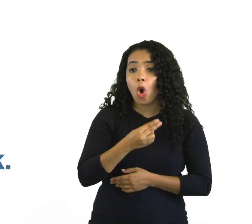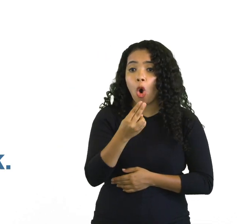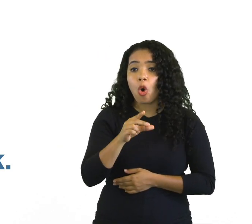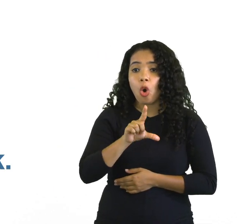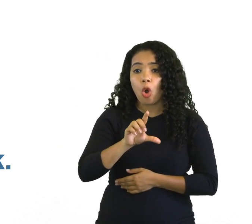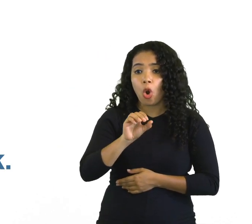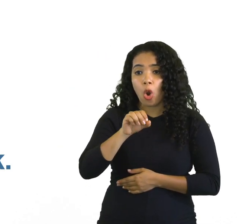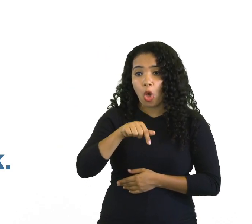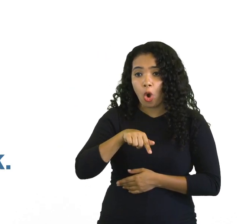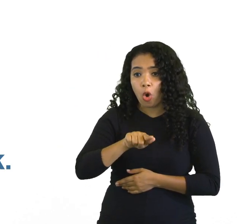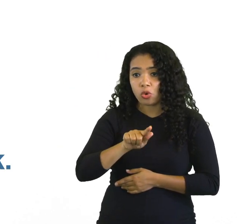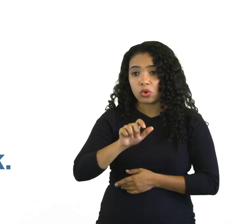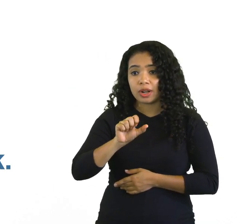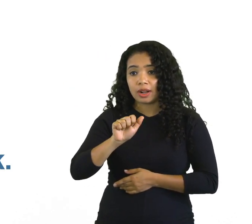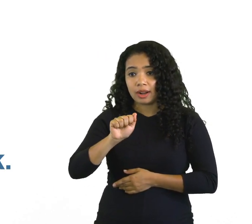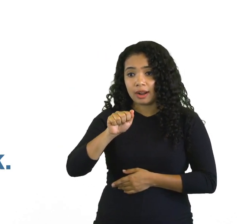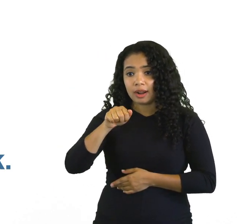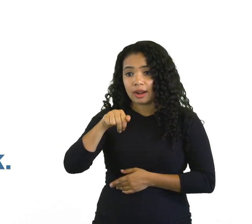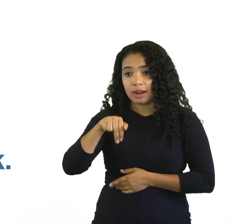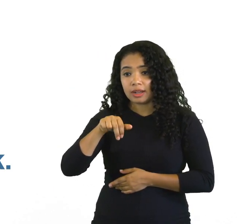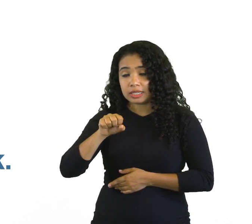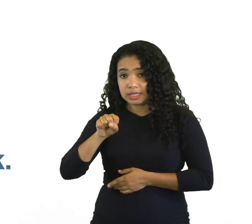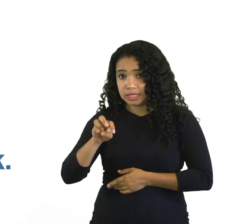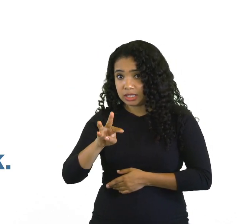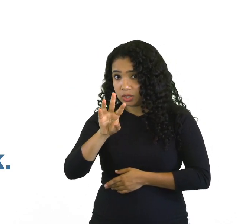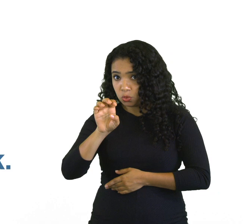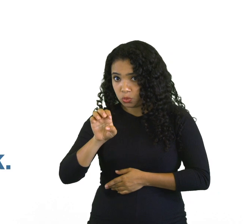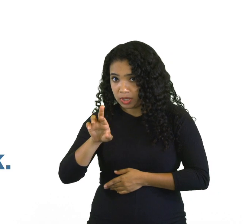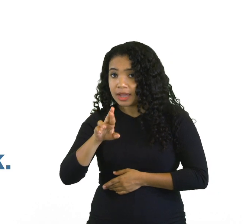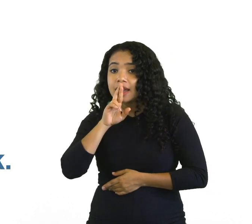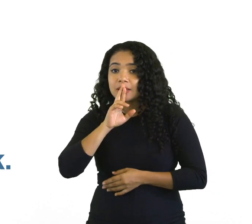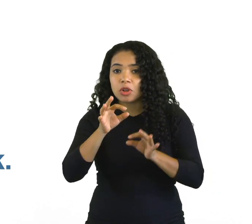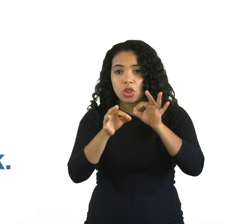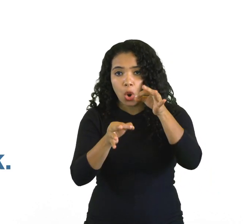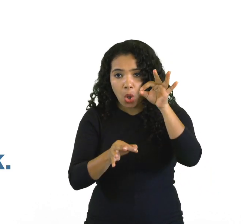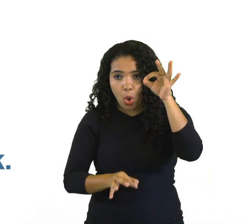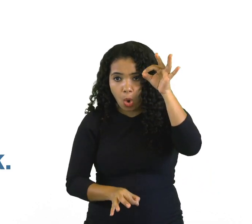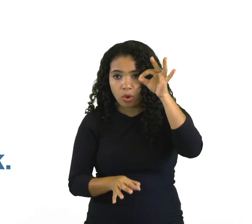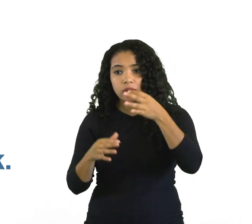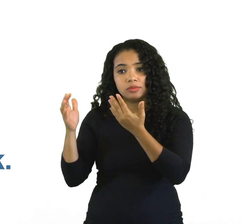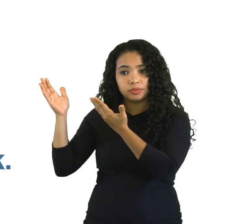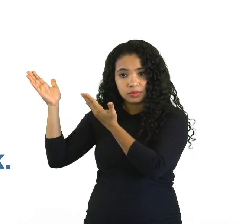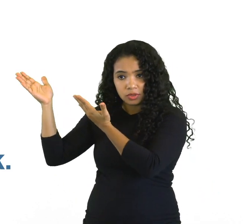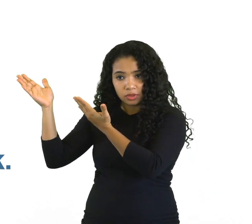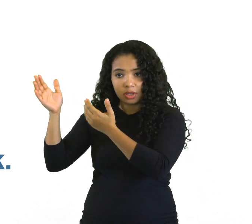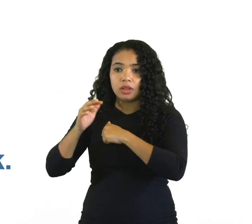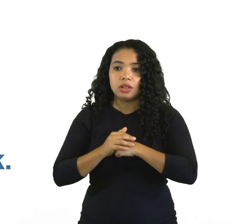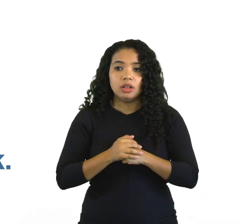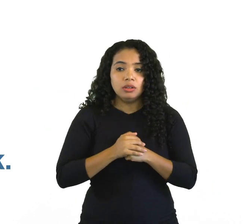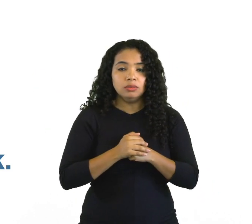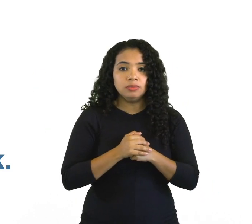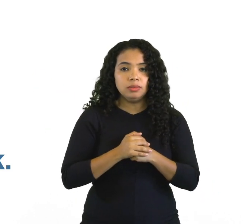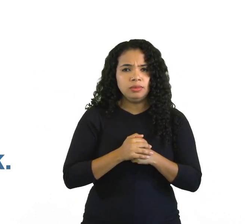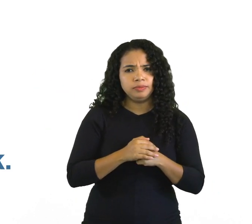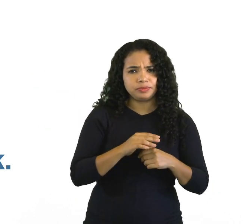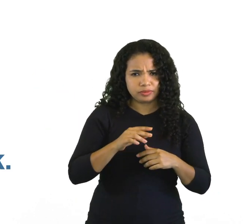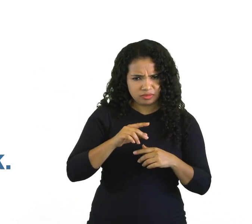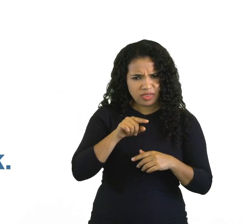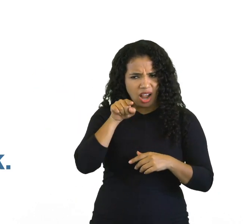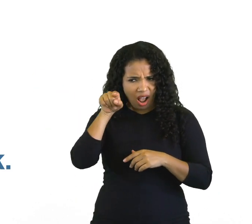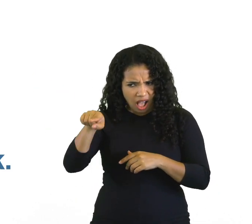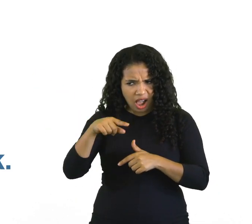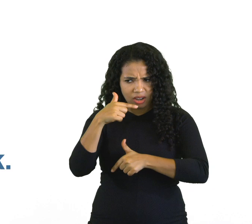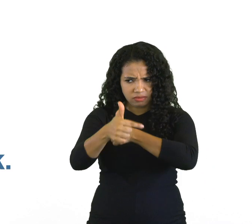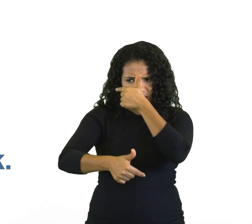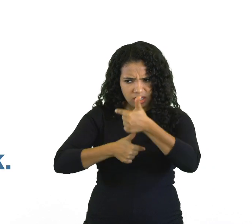frase. Will she work next week? Will she work next week? Ela vai trabalhar na próxima semana? E